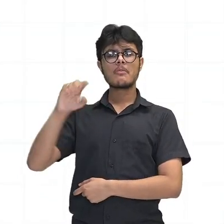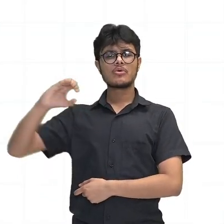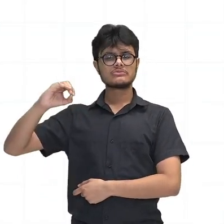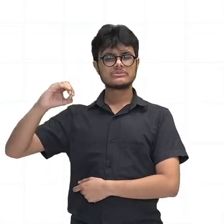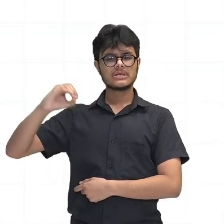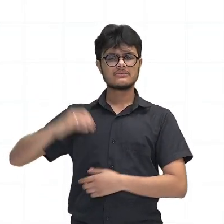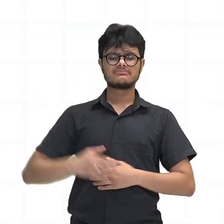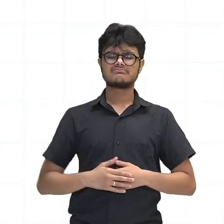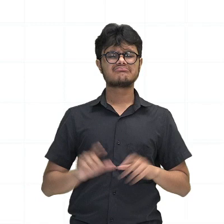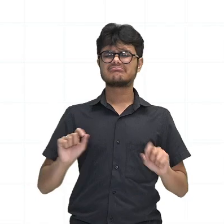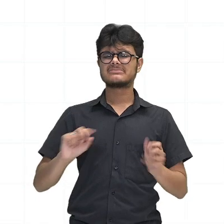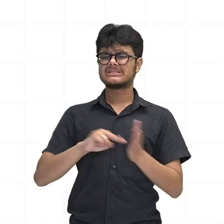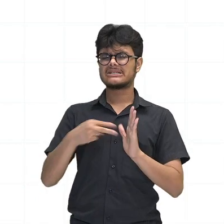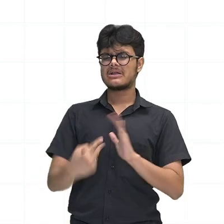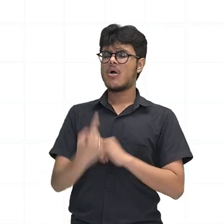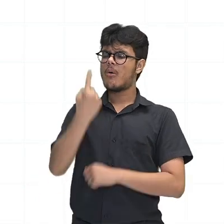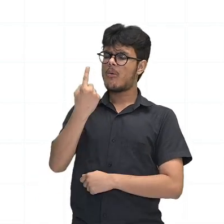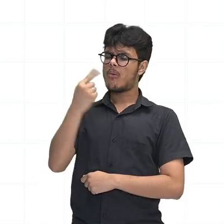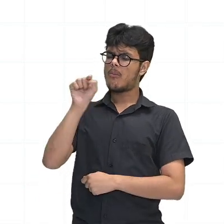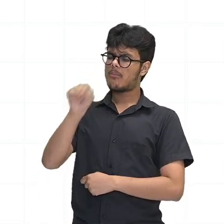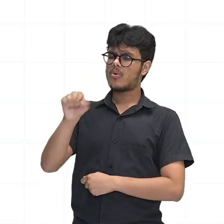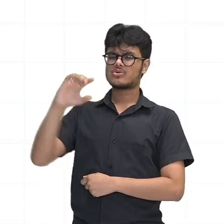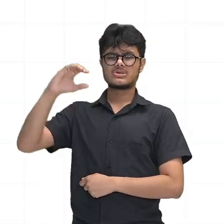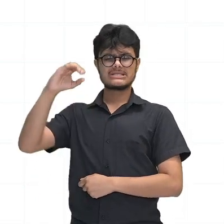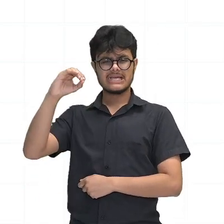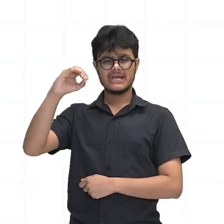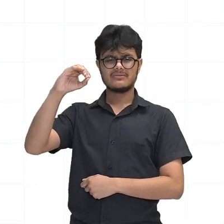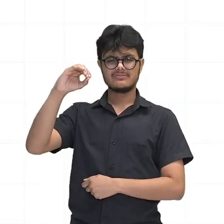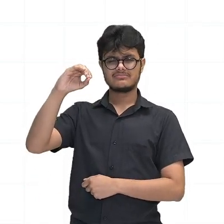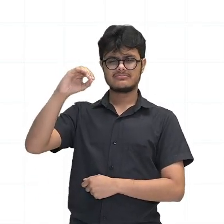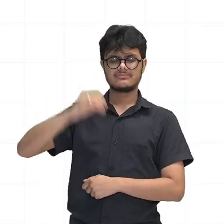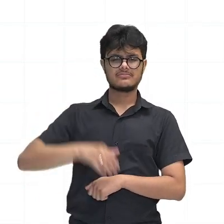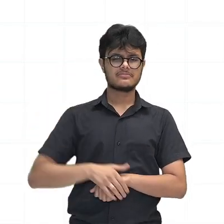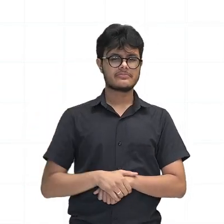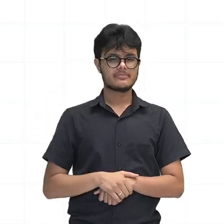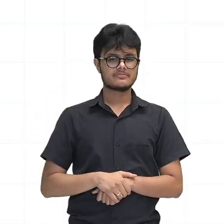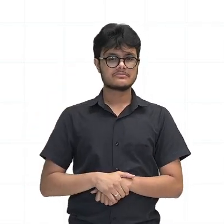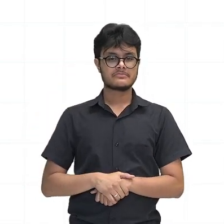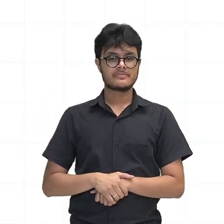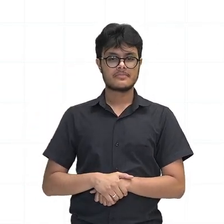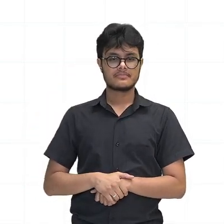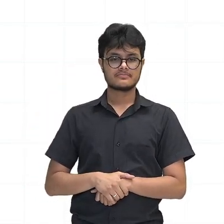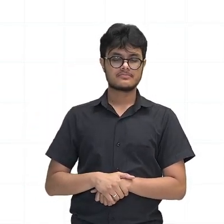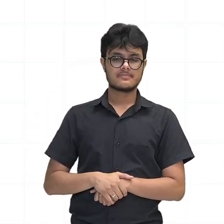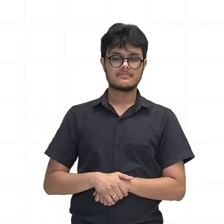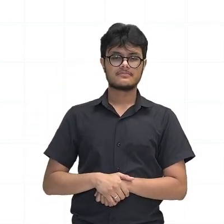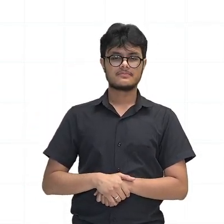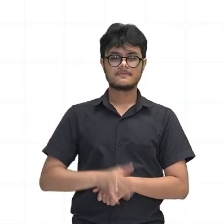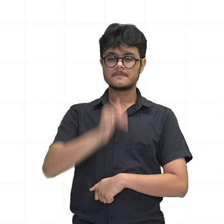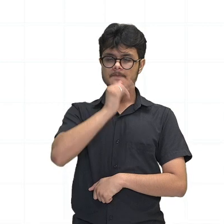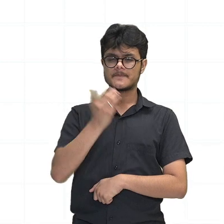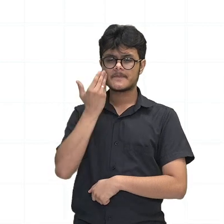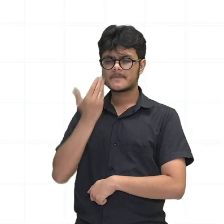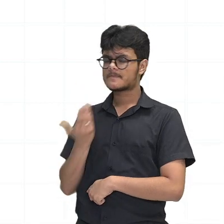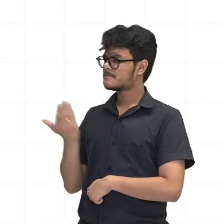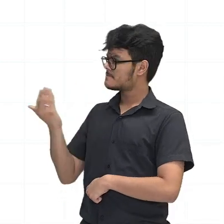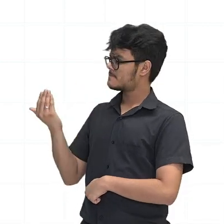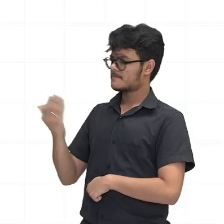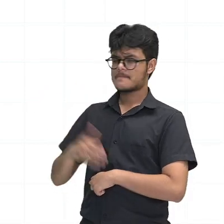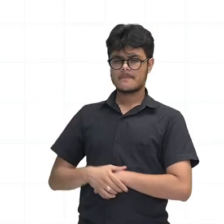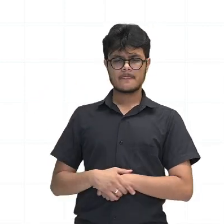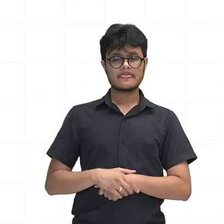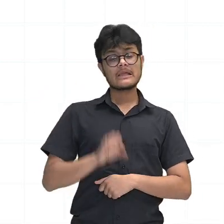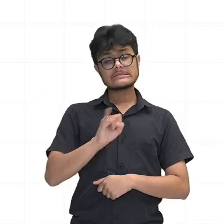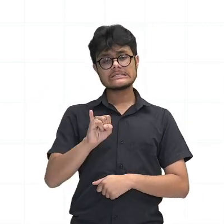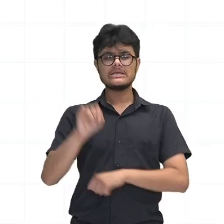significa esses numerozinhos, né? Quando a gente fala, o meu carro é 1.0. Então, eu trouxe aqui para mostrar para vocês que quando a